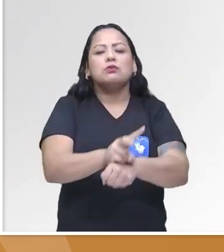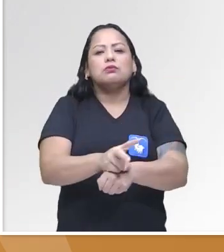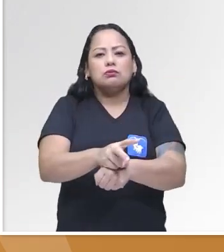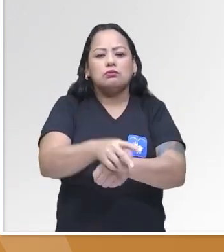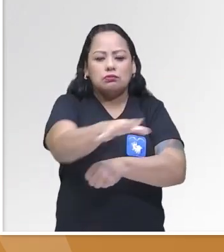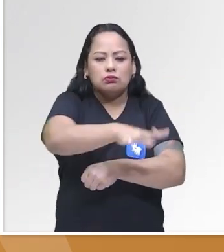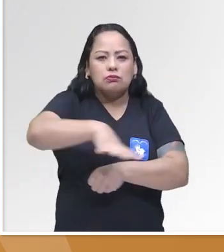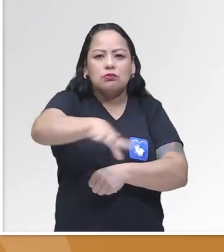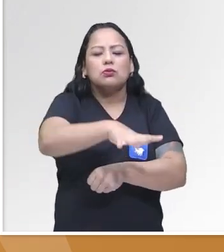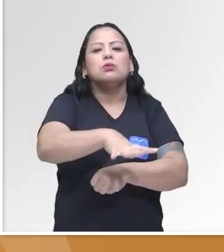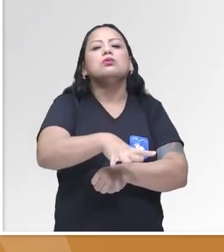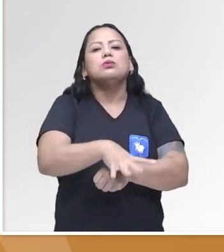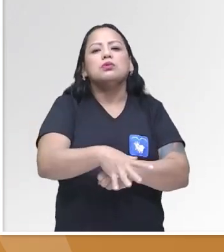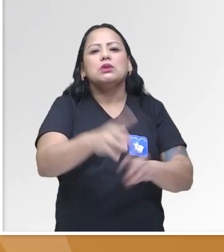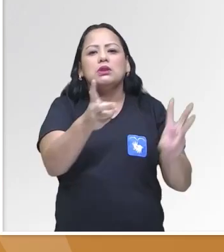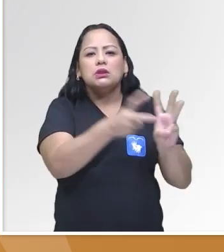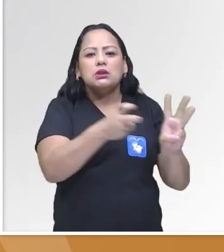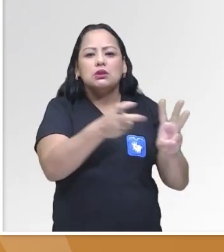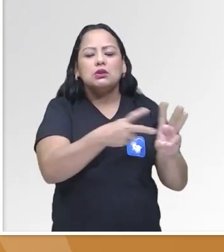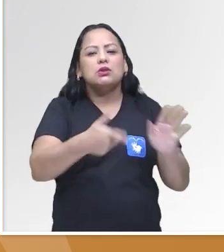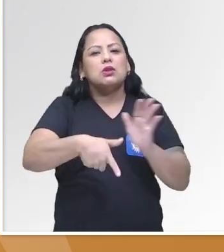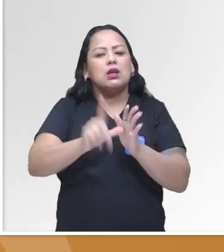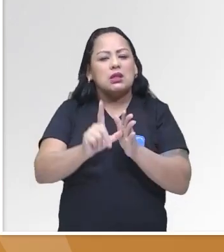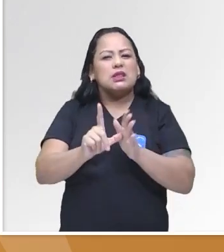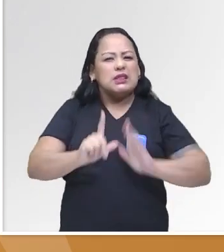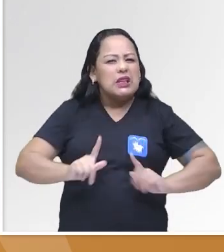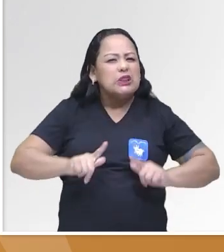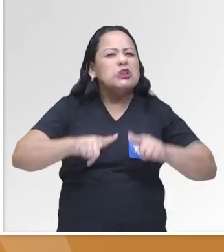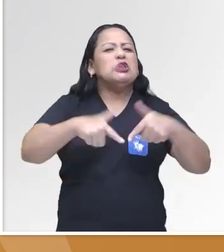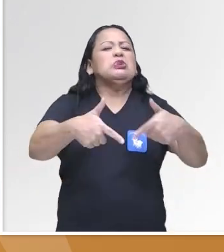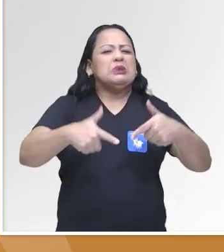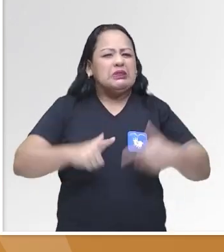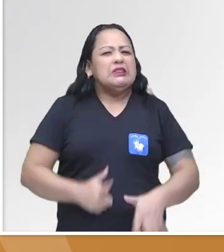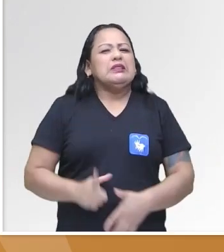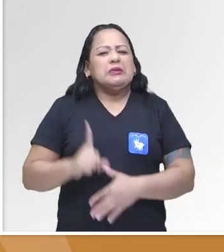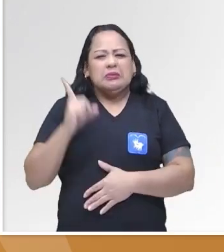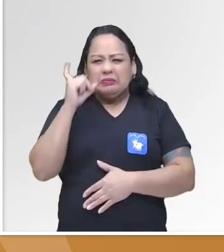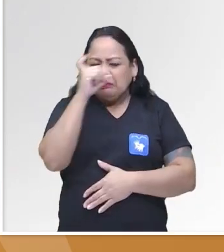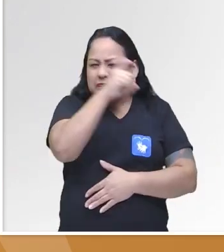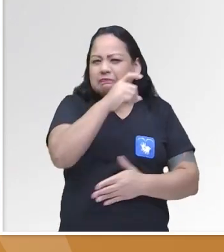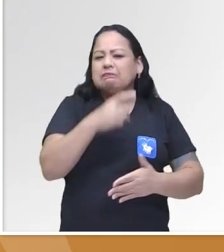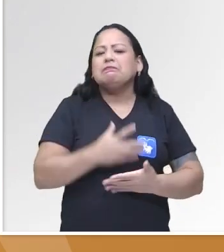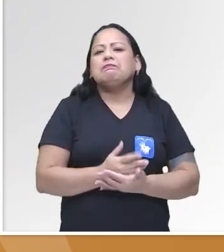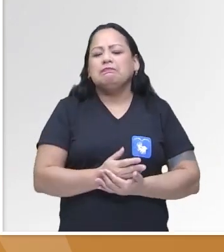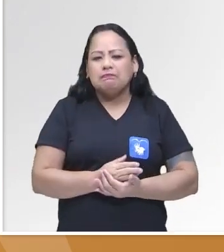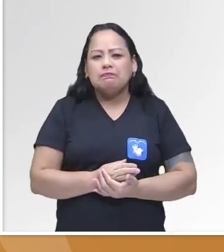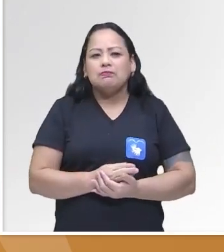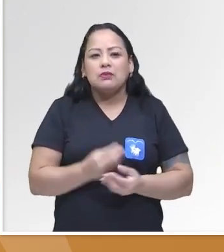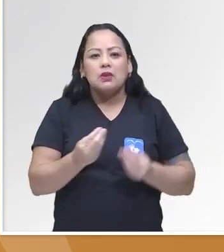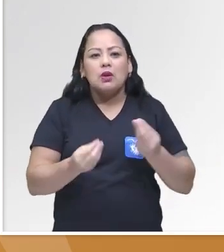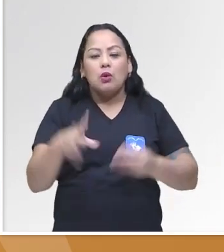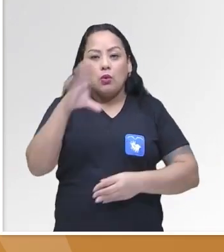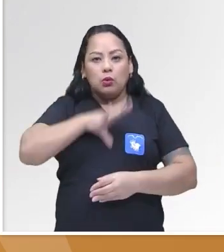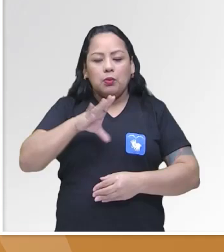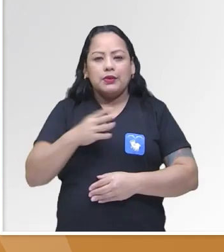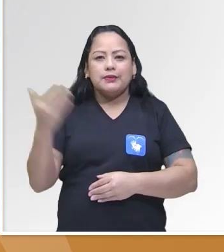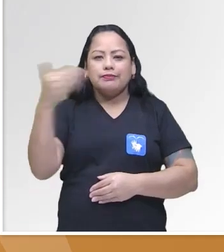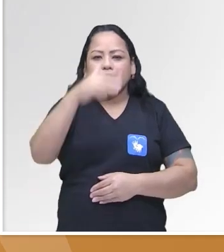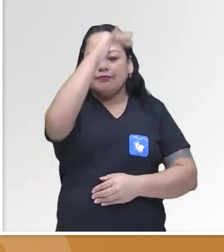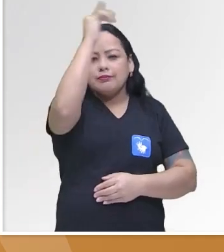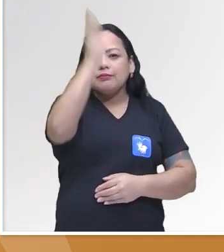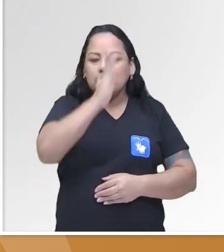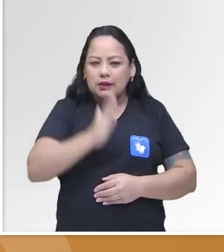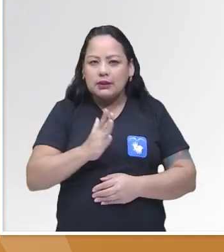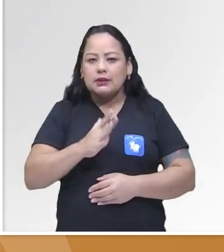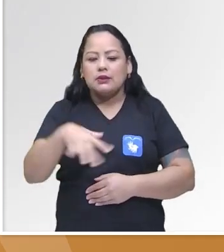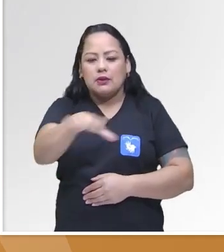e demarcação. Antes disso, a luta foi constante, tá? Vamos lá? Quando os portugueses chegaram ao Brasil,